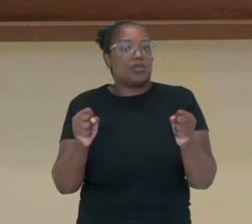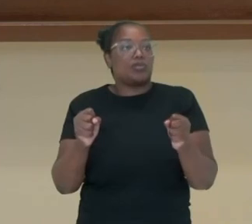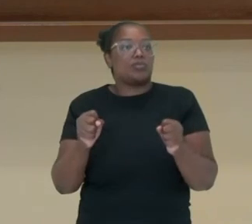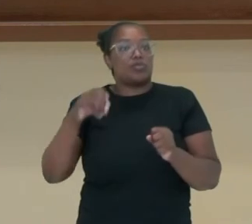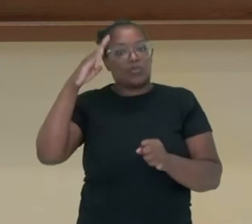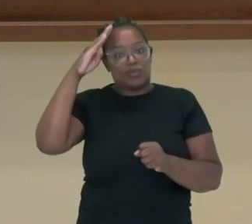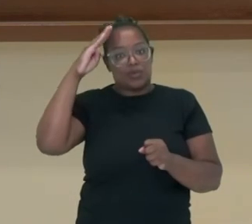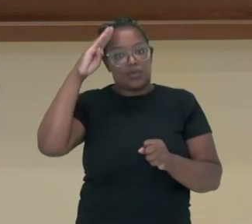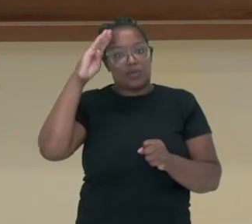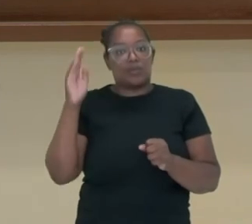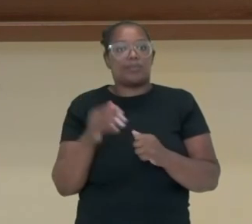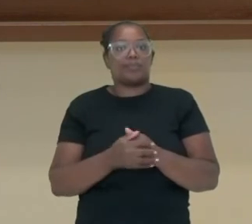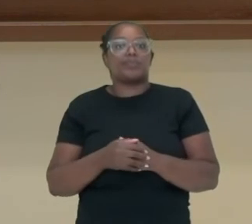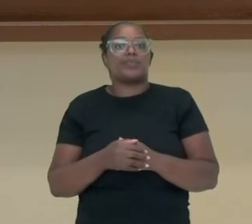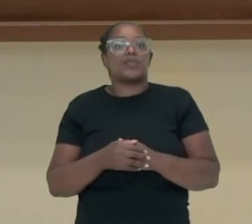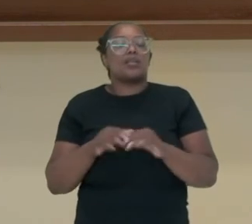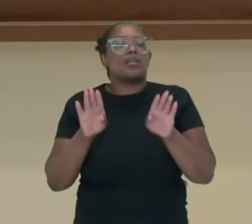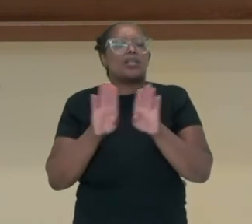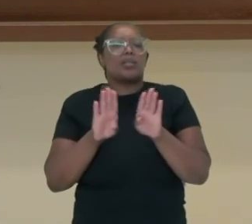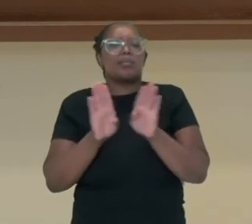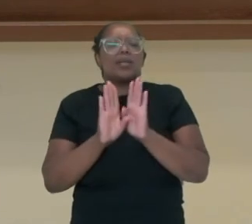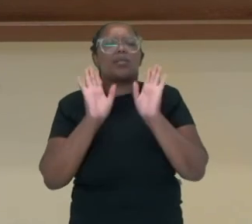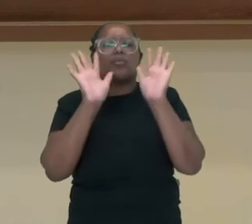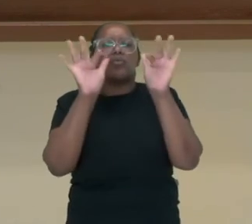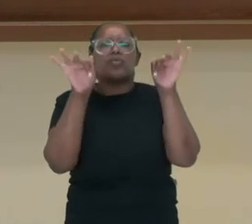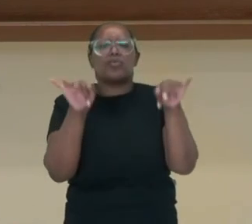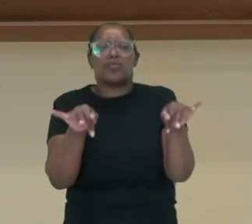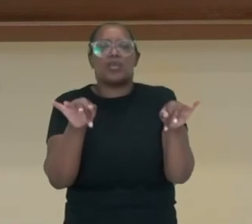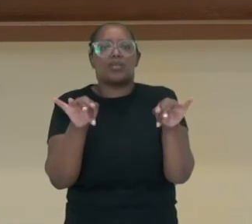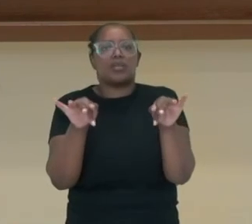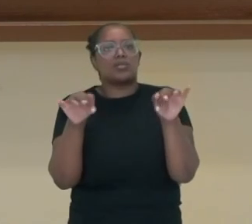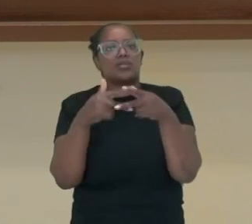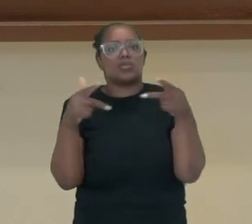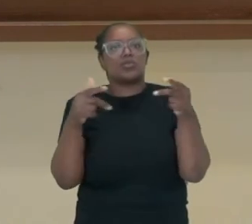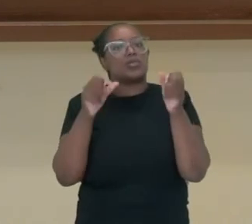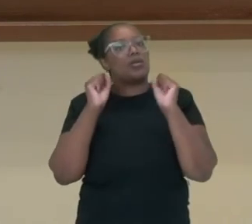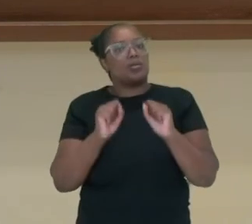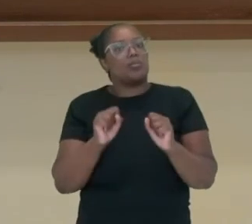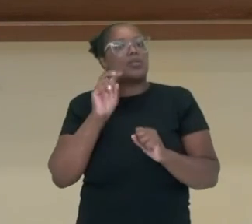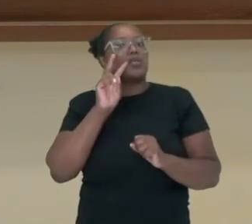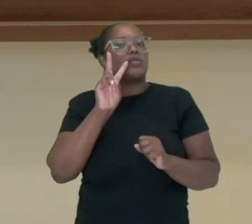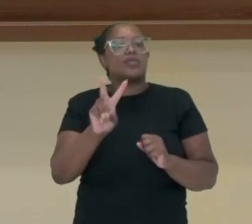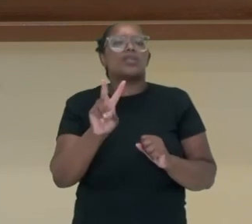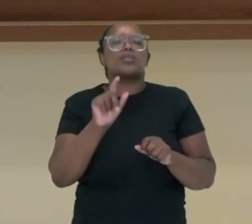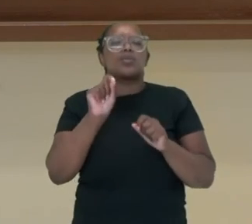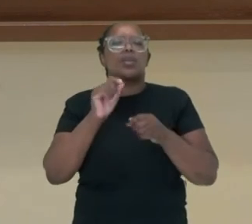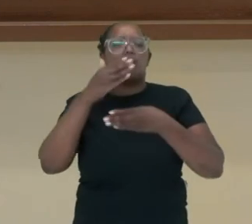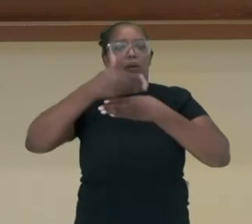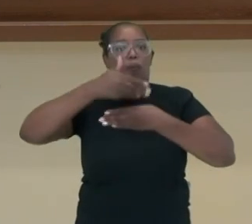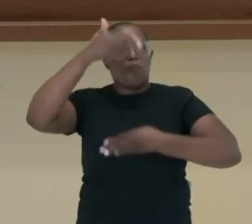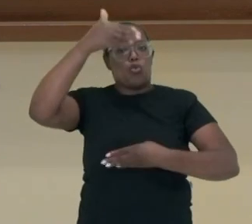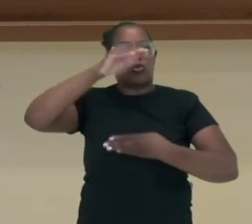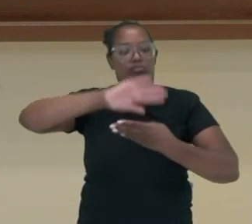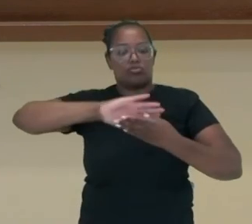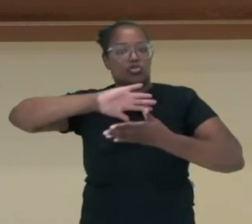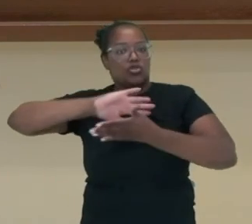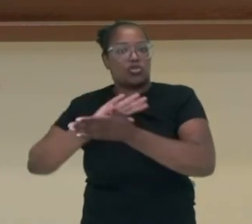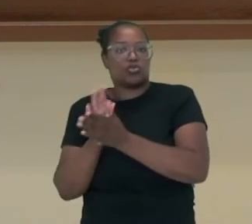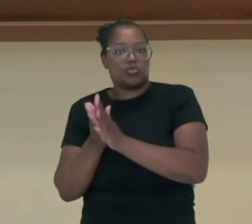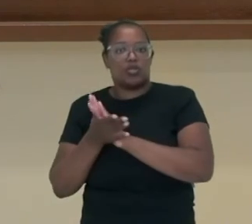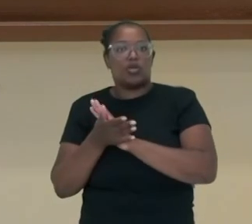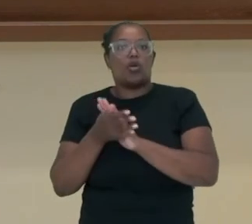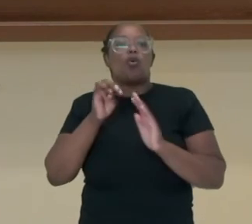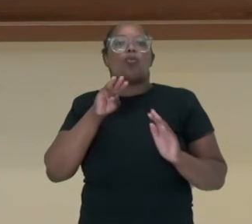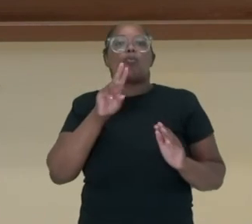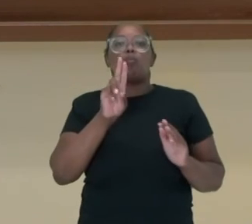mundial. A deflagração do fim desse período pode ser evidenciada pela queda do Muro de Berlim, símbolo de um